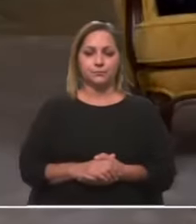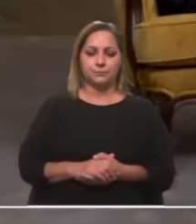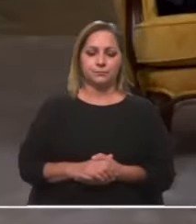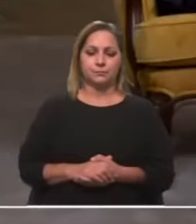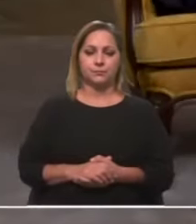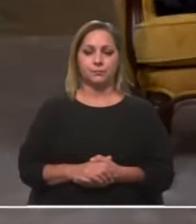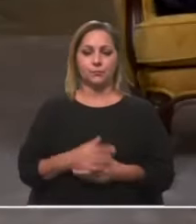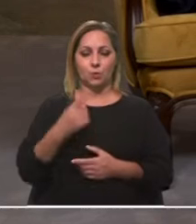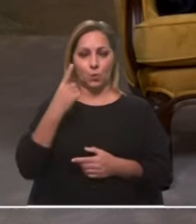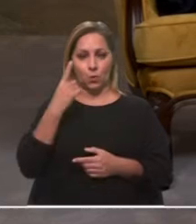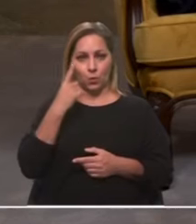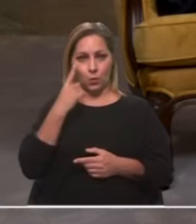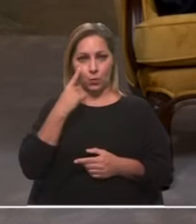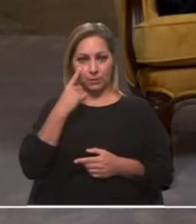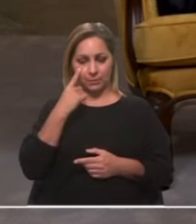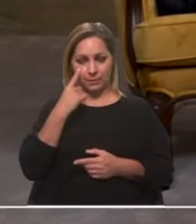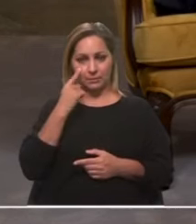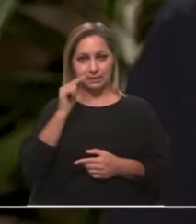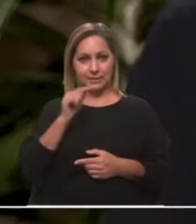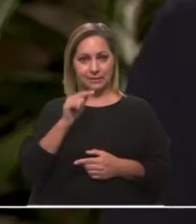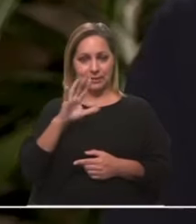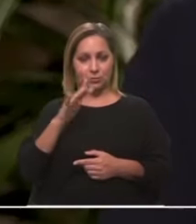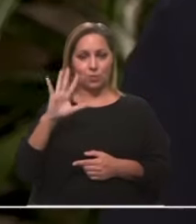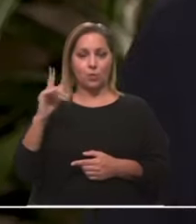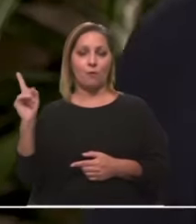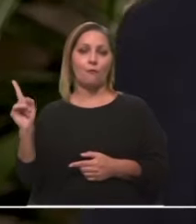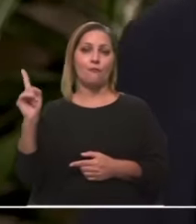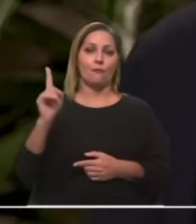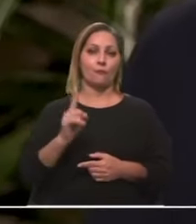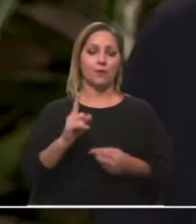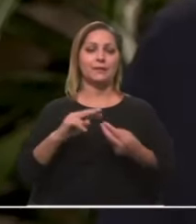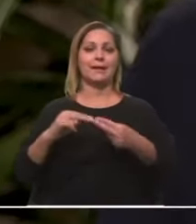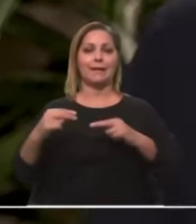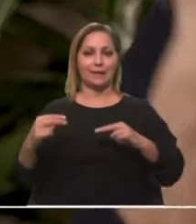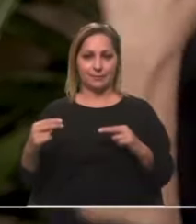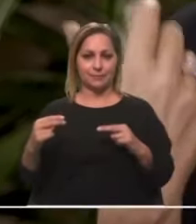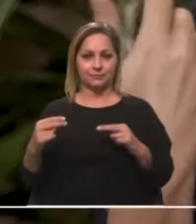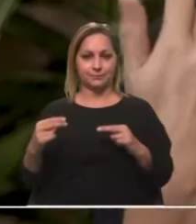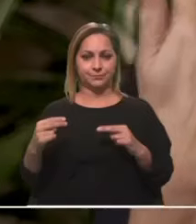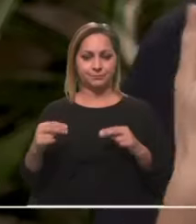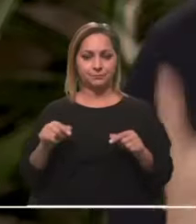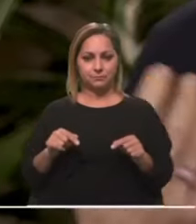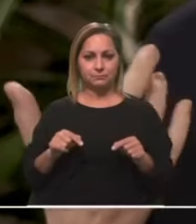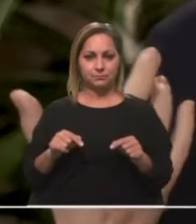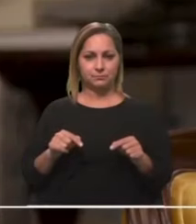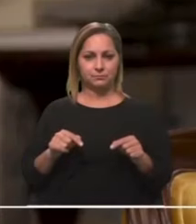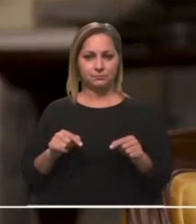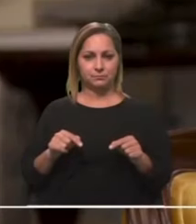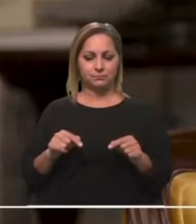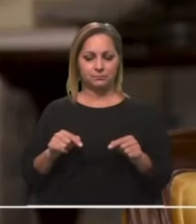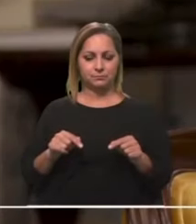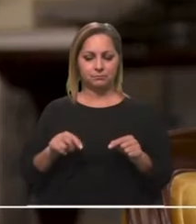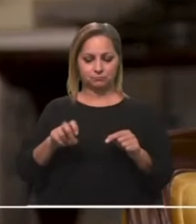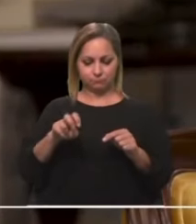o reconhecimento do que lhe aconteceu a si, quando volta para a Câmara, quando o senhor se volta a sentar na Câmara, na cadeira